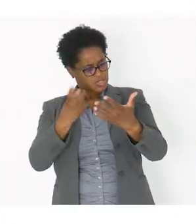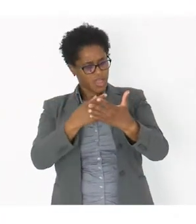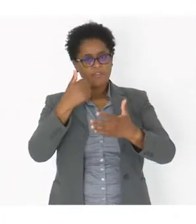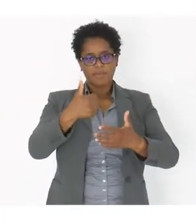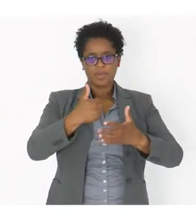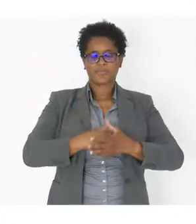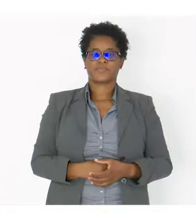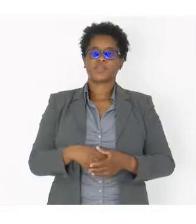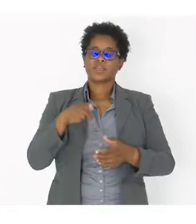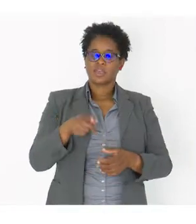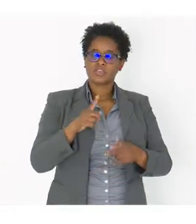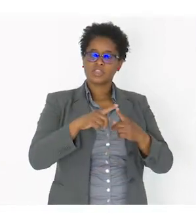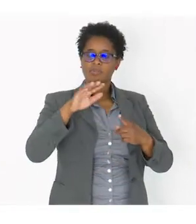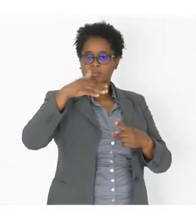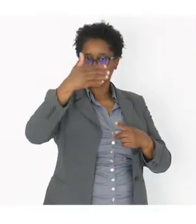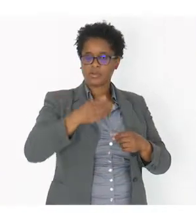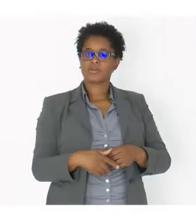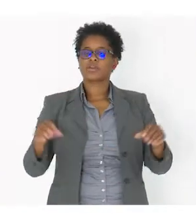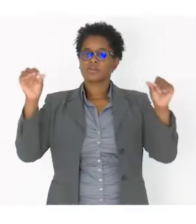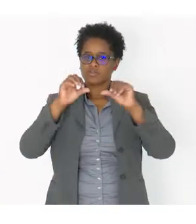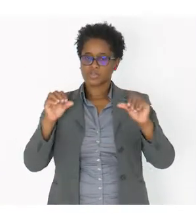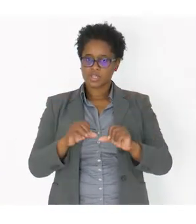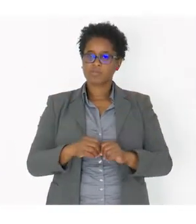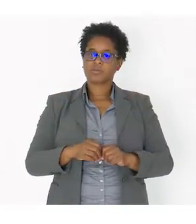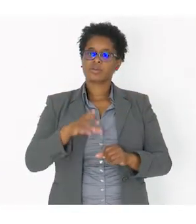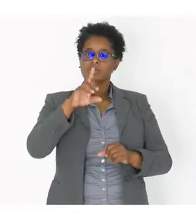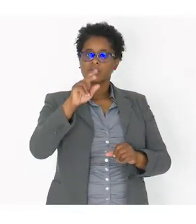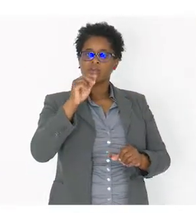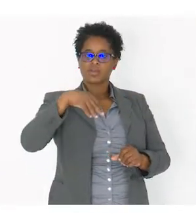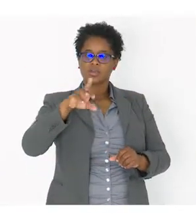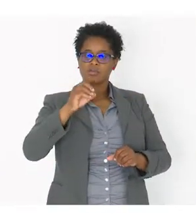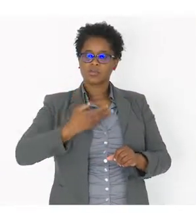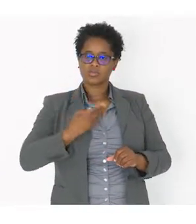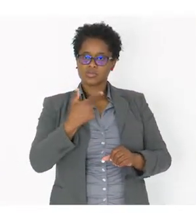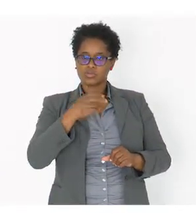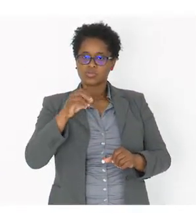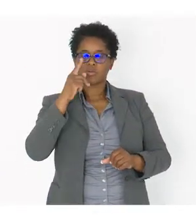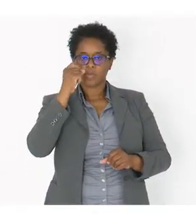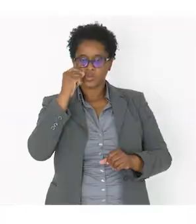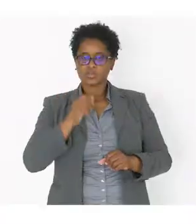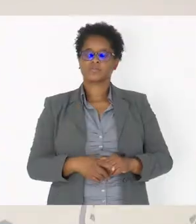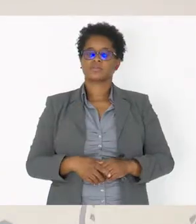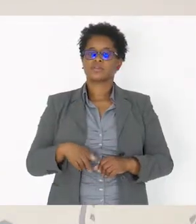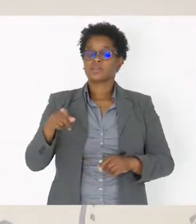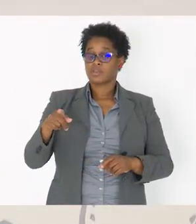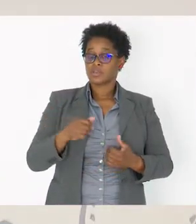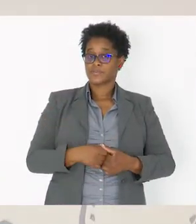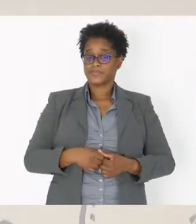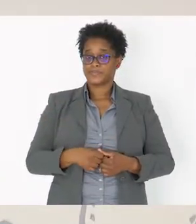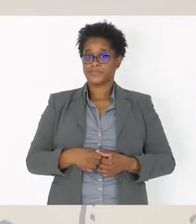bem. Este primeiro é o sistema reprodutor masculino.